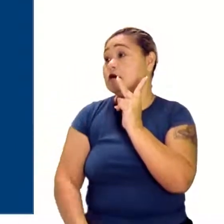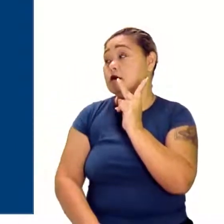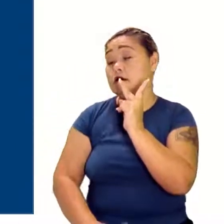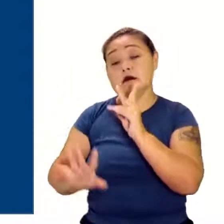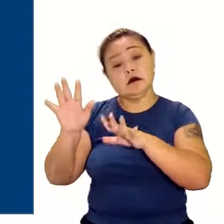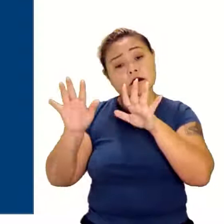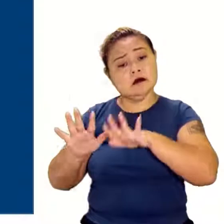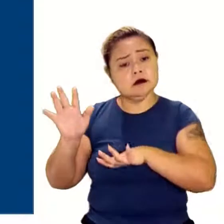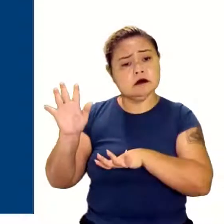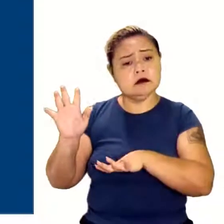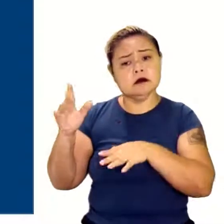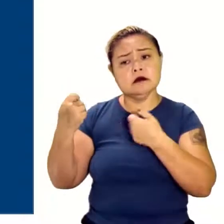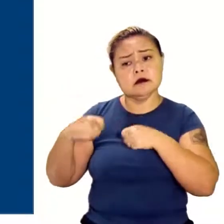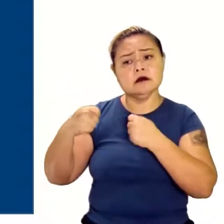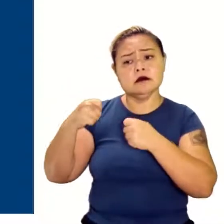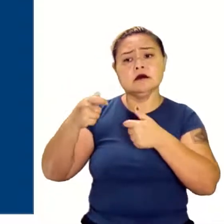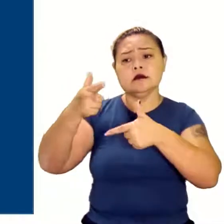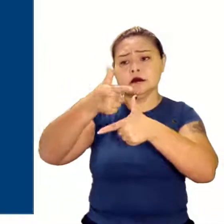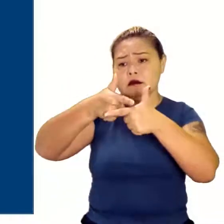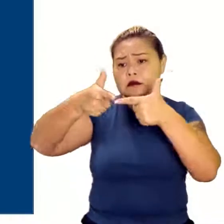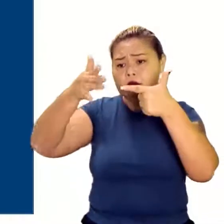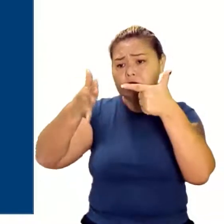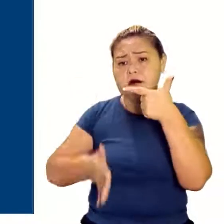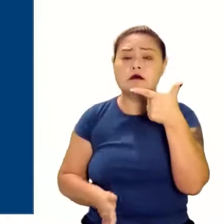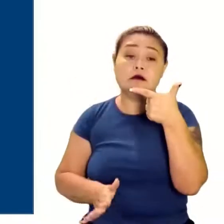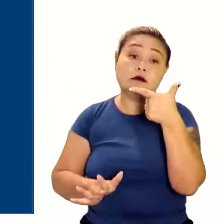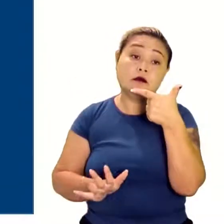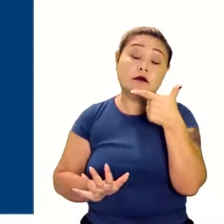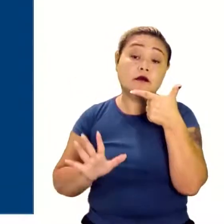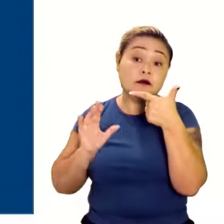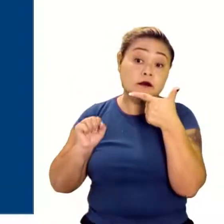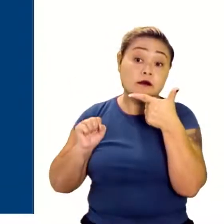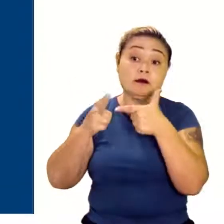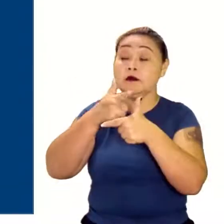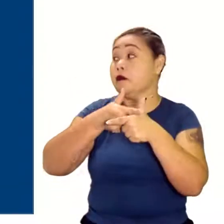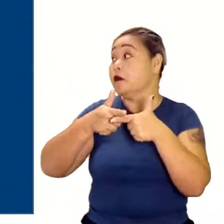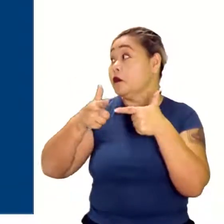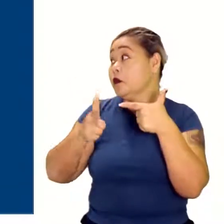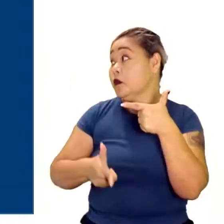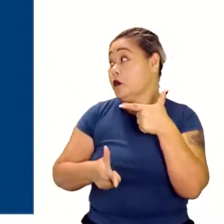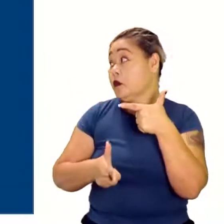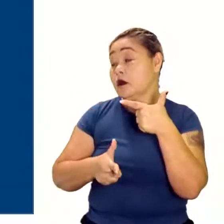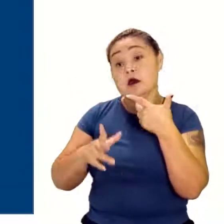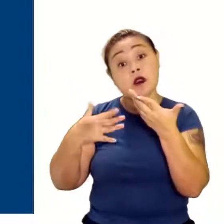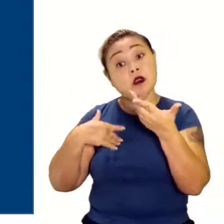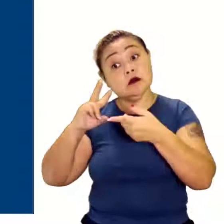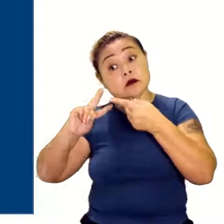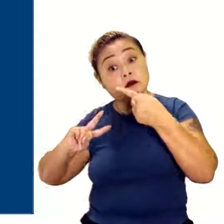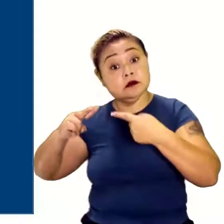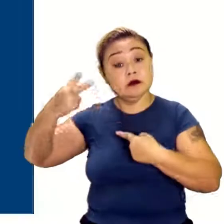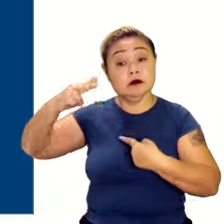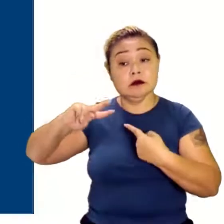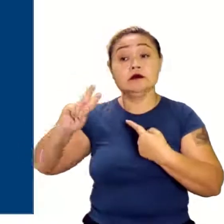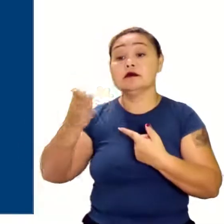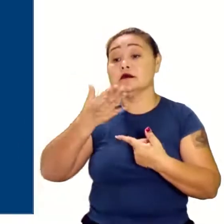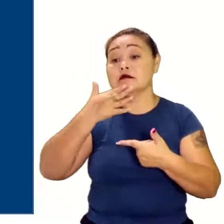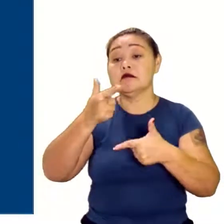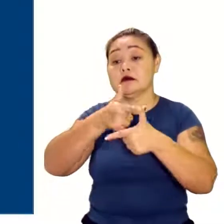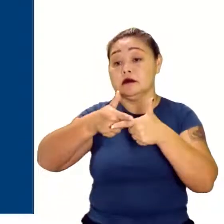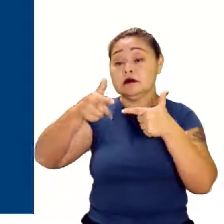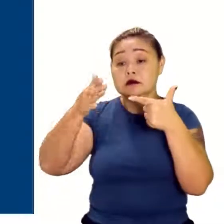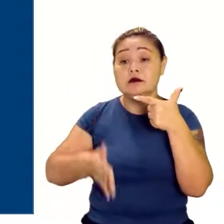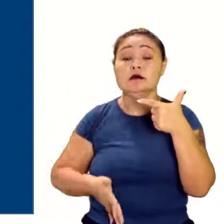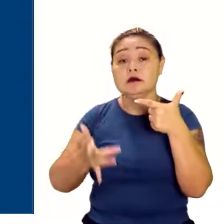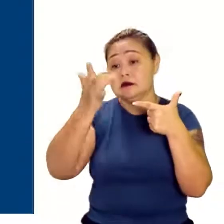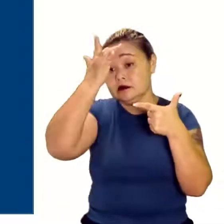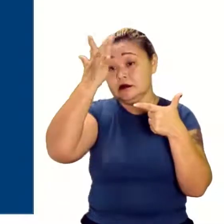Eu acho que vai precisar fatorar, né? A gente pode fatorar lá em cima ou pode tentar voltar, mas é melhor fatorar, é mais fácil.